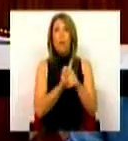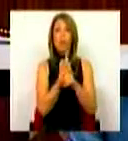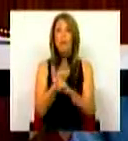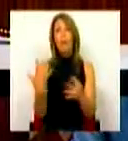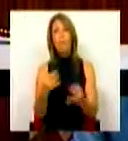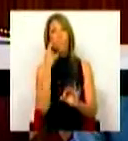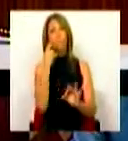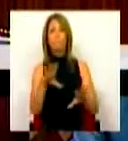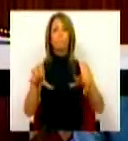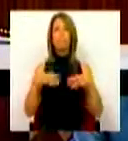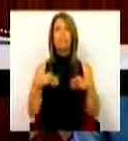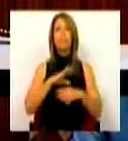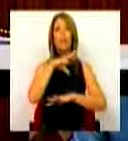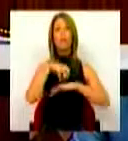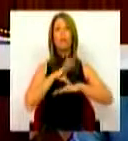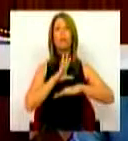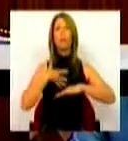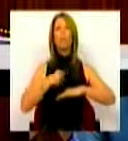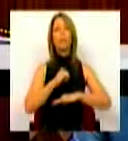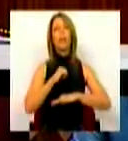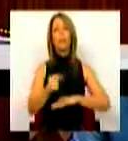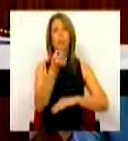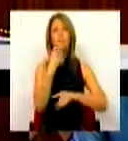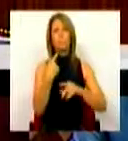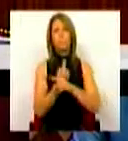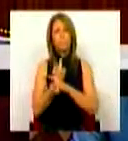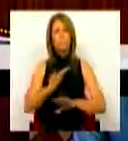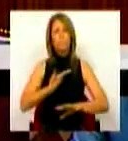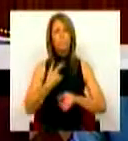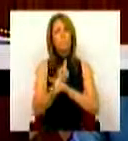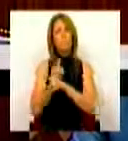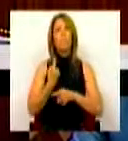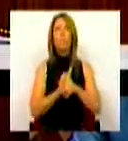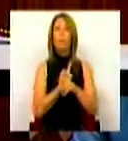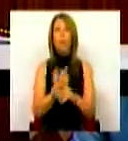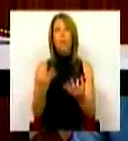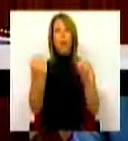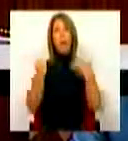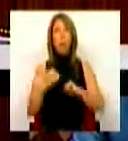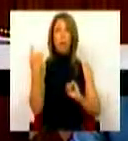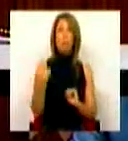pela Agência Mundial Antidopagem, merecendo o seu acordo e,